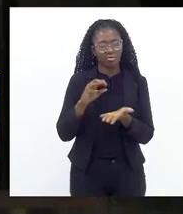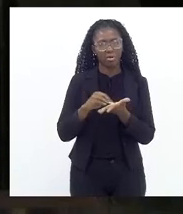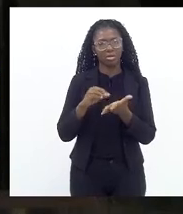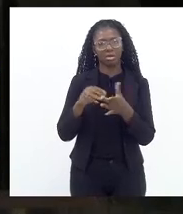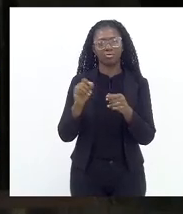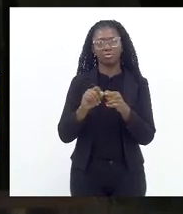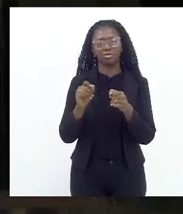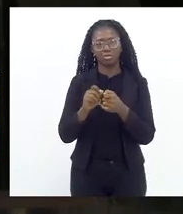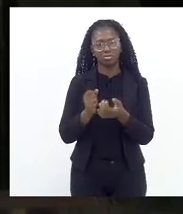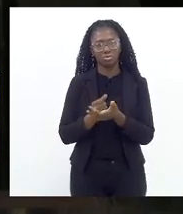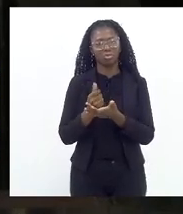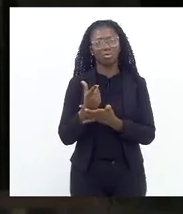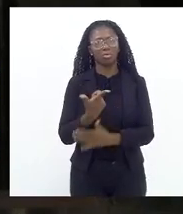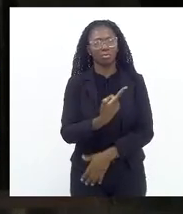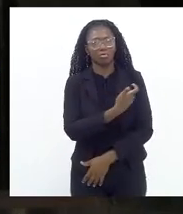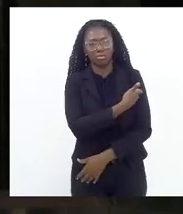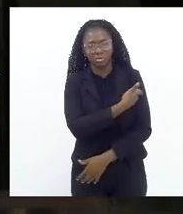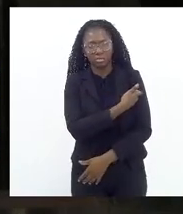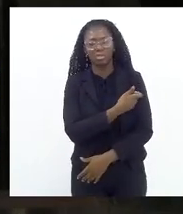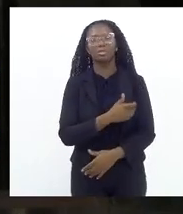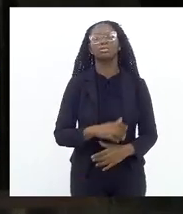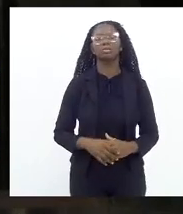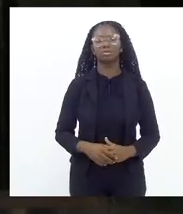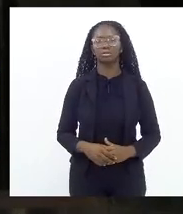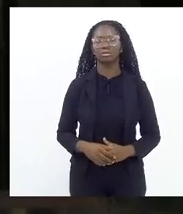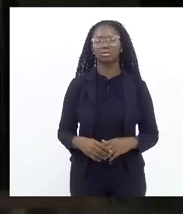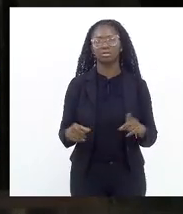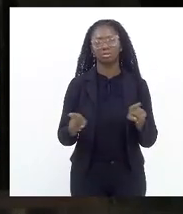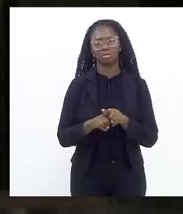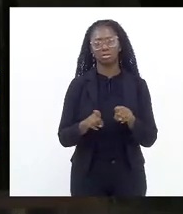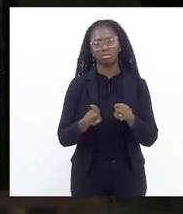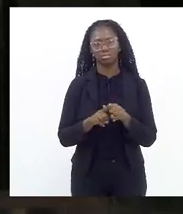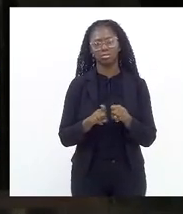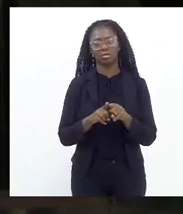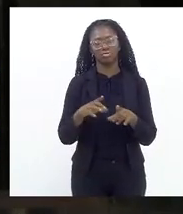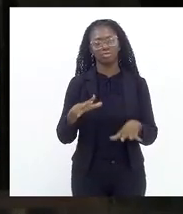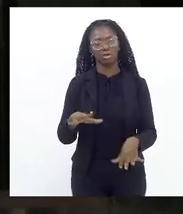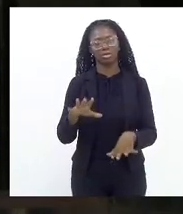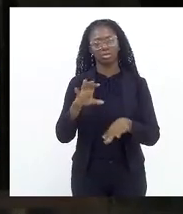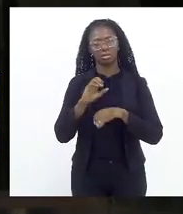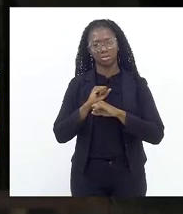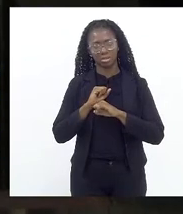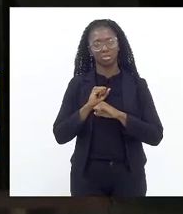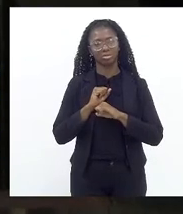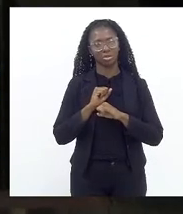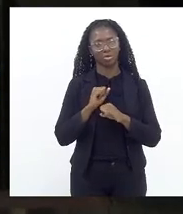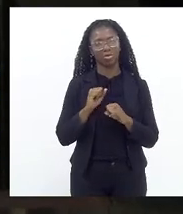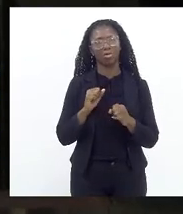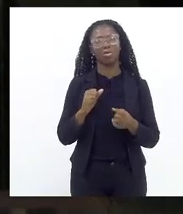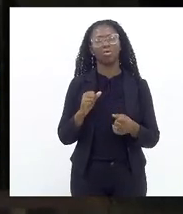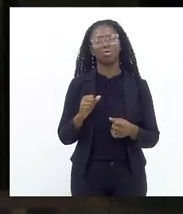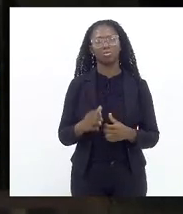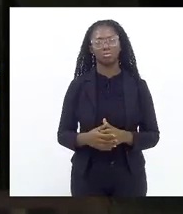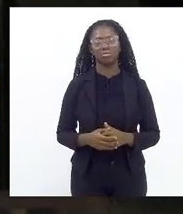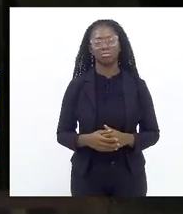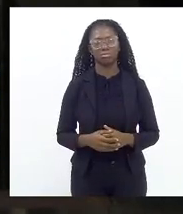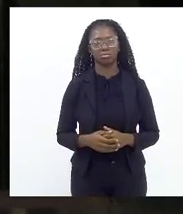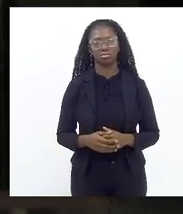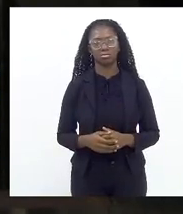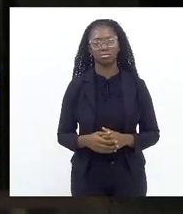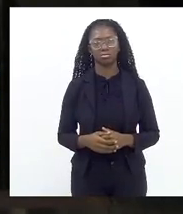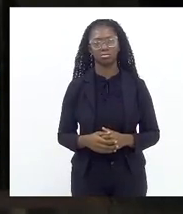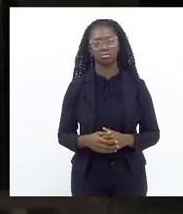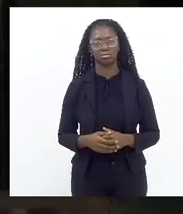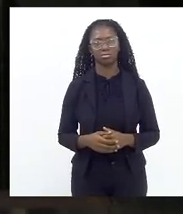de compra de vacina, seja nos processos de aquisição e distribuição enviesada